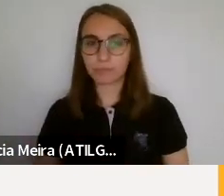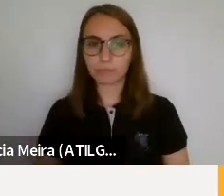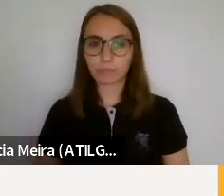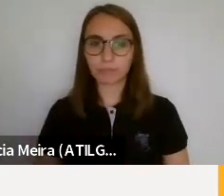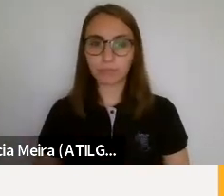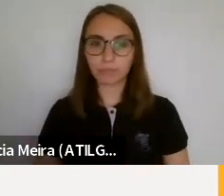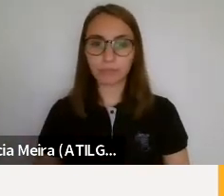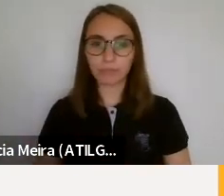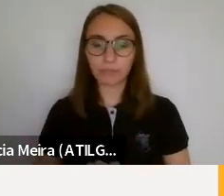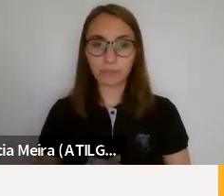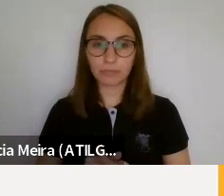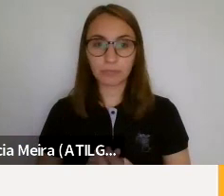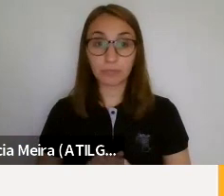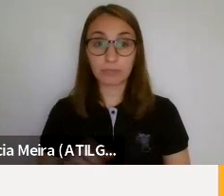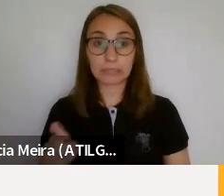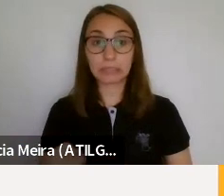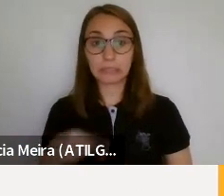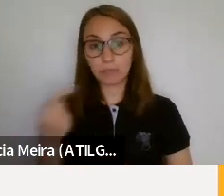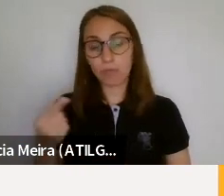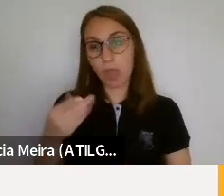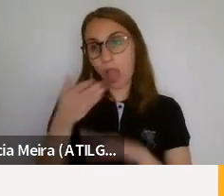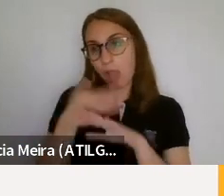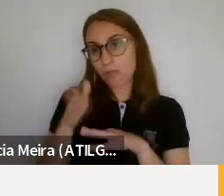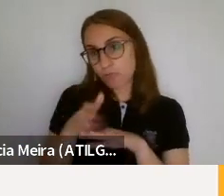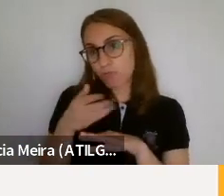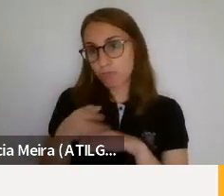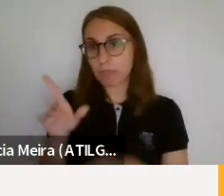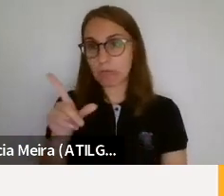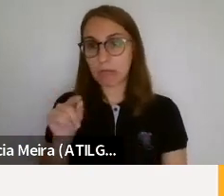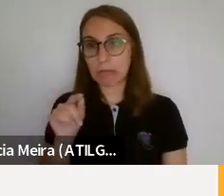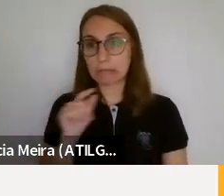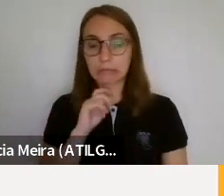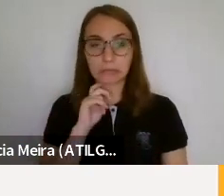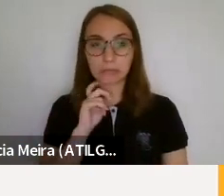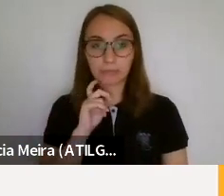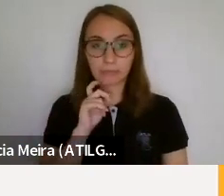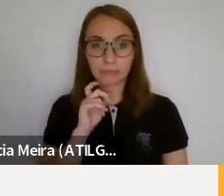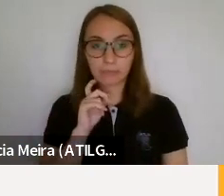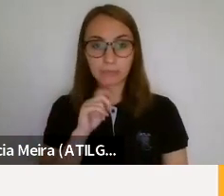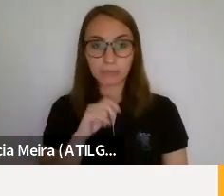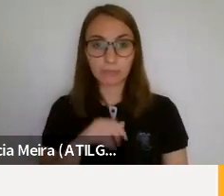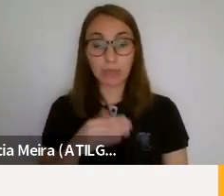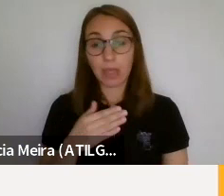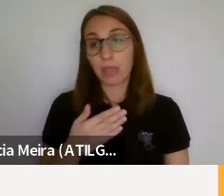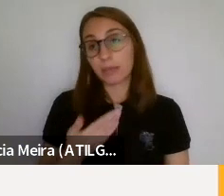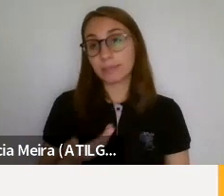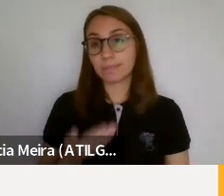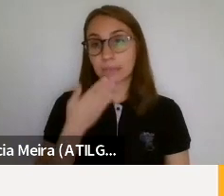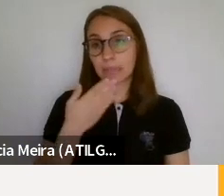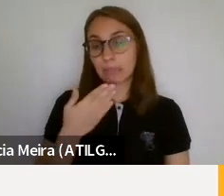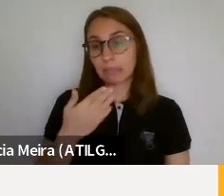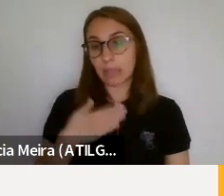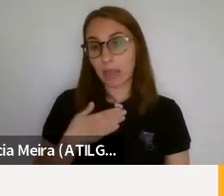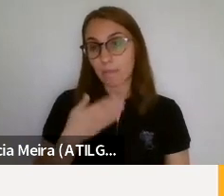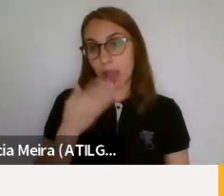E aqui a questão da exclusão, não é? Que também muitas vezes tem impacto sobre os alunos, quando são